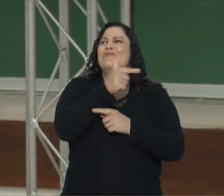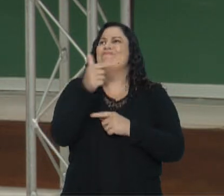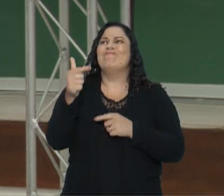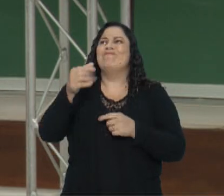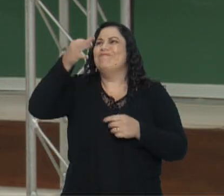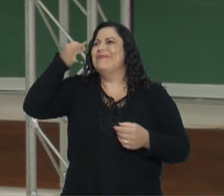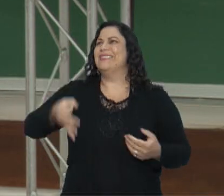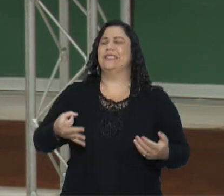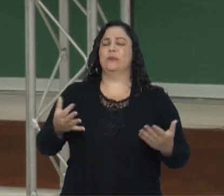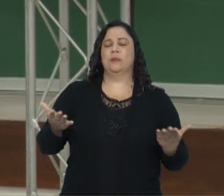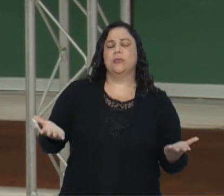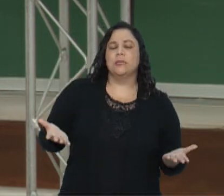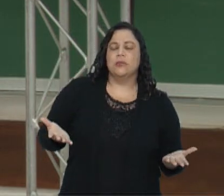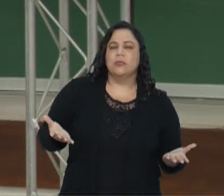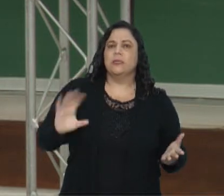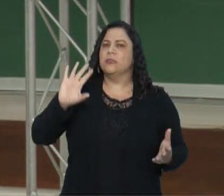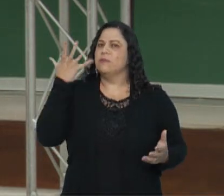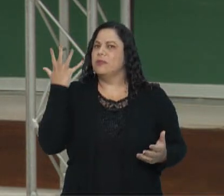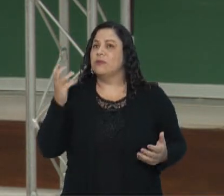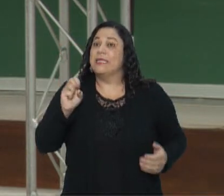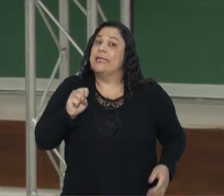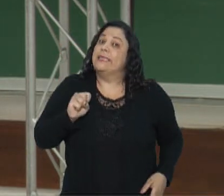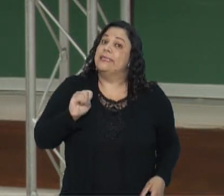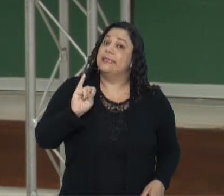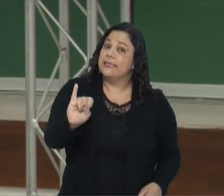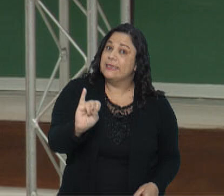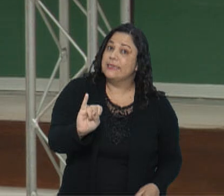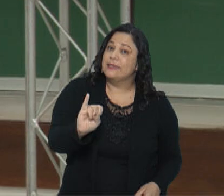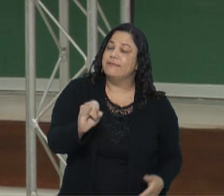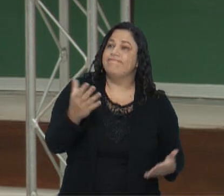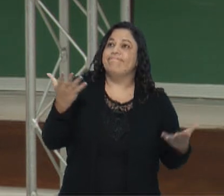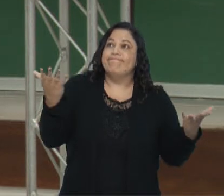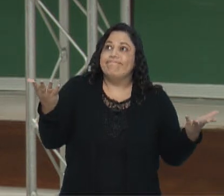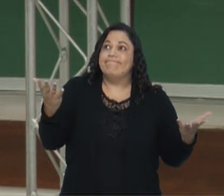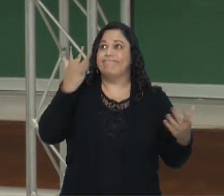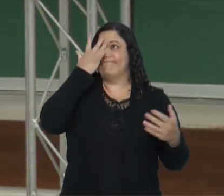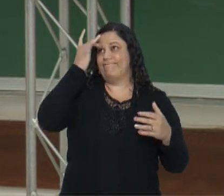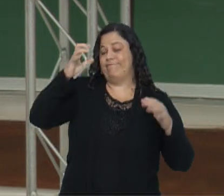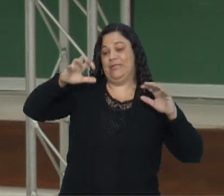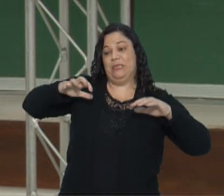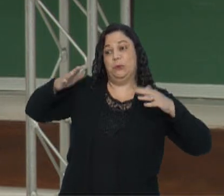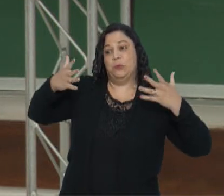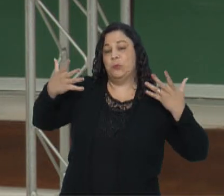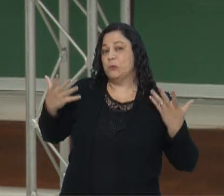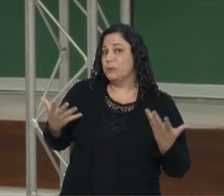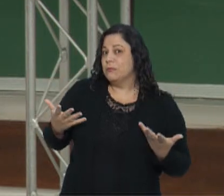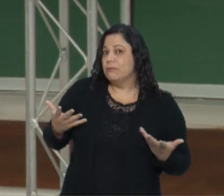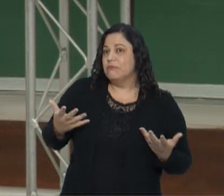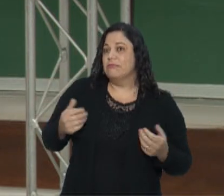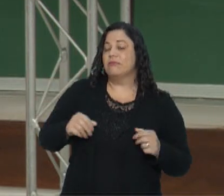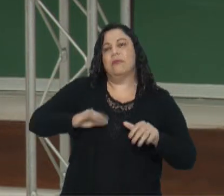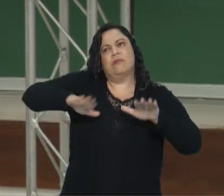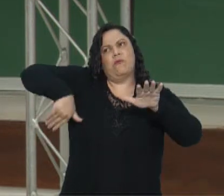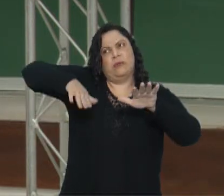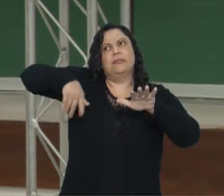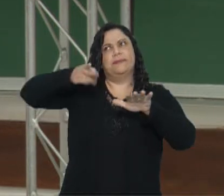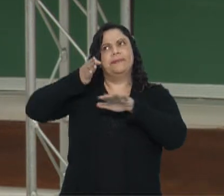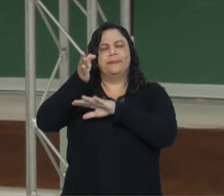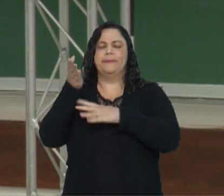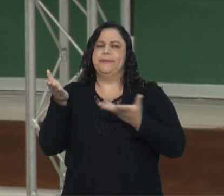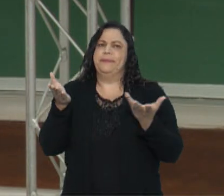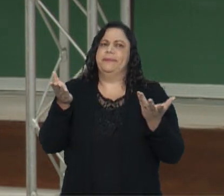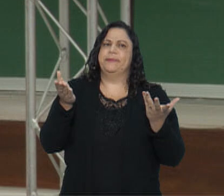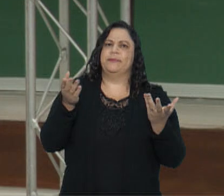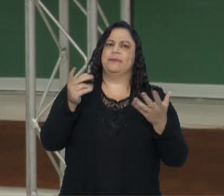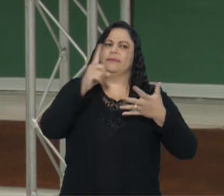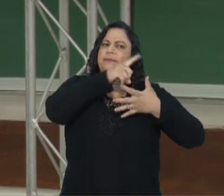que vai acontecer, né? Se amanhã não chover, quem sabe eu vá para a praia, né? Então veja que é uma